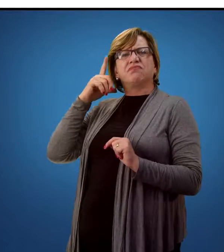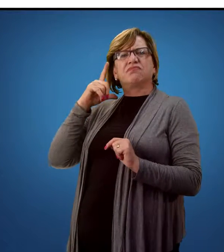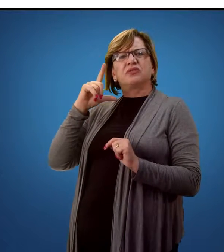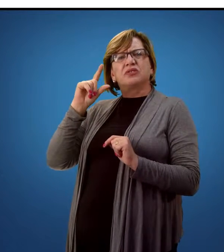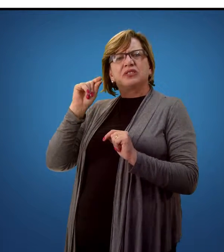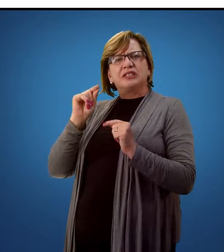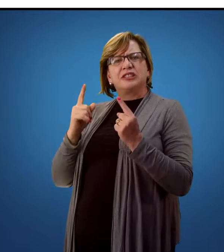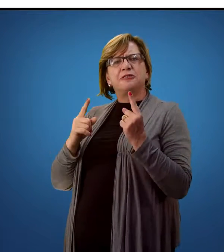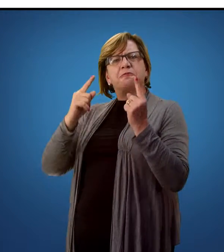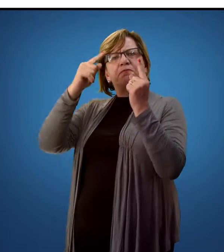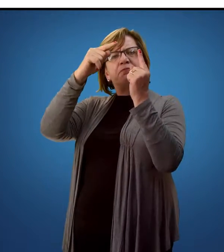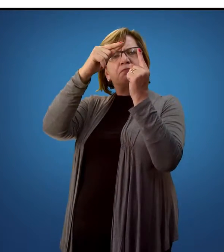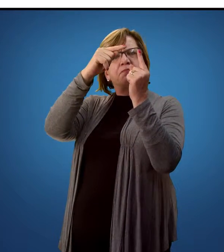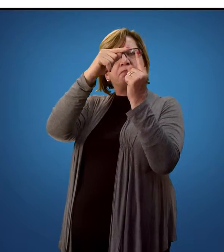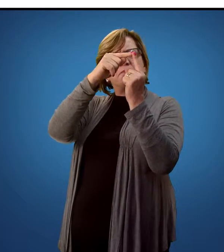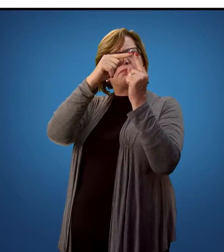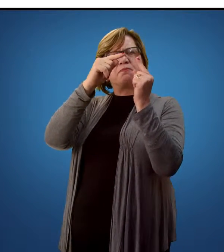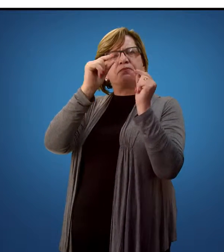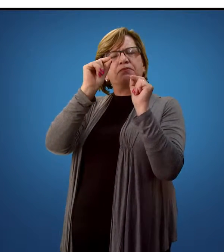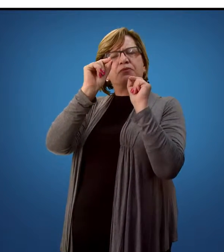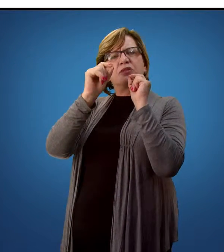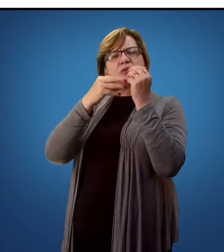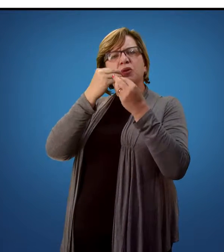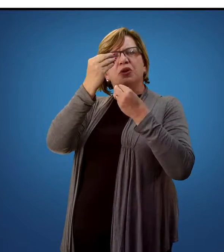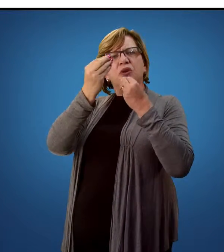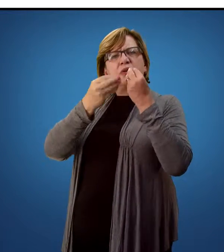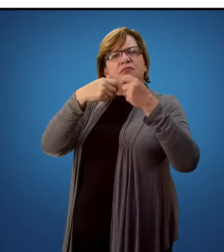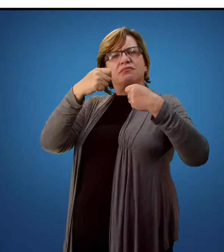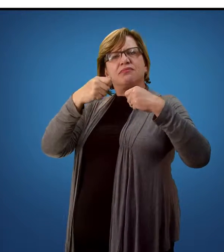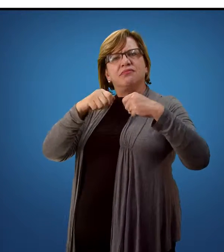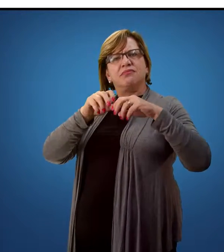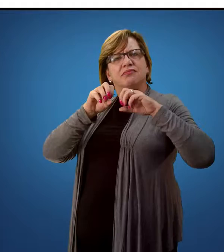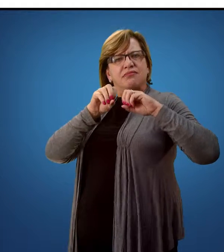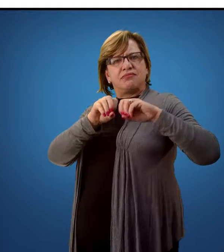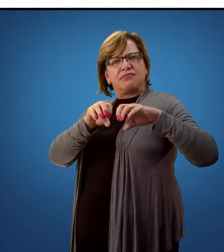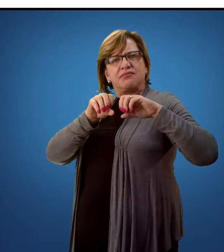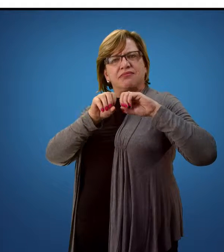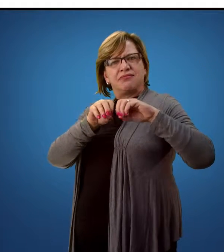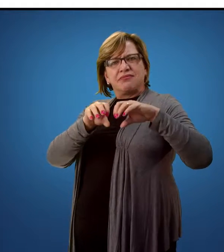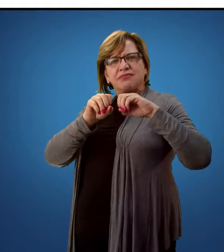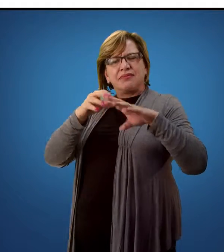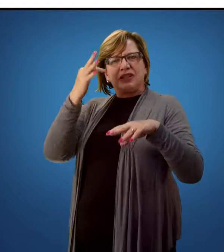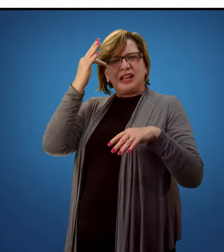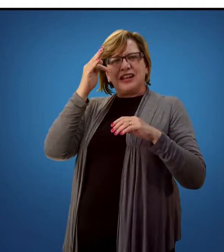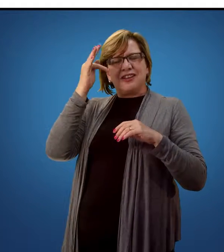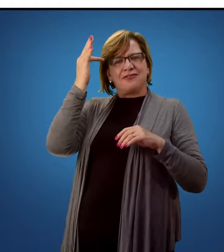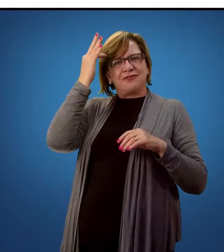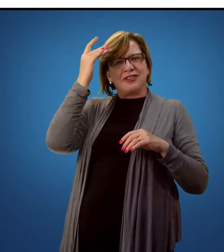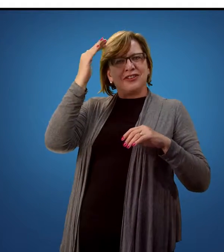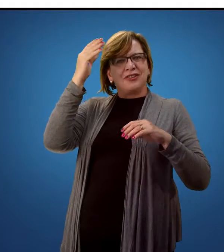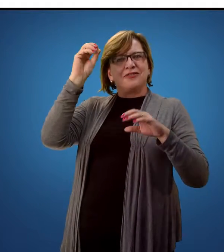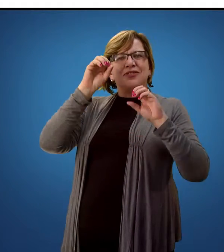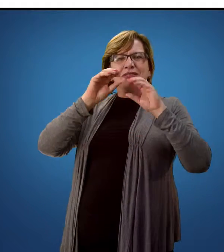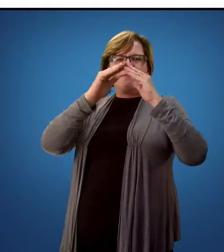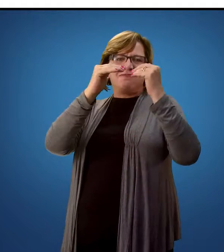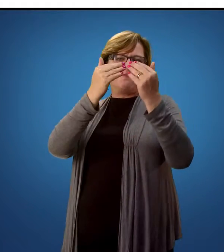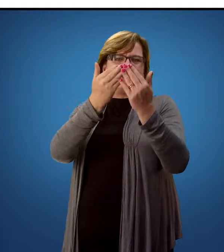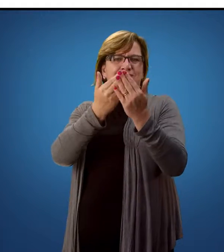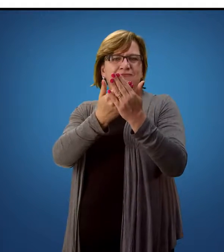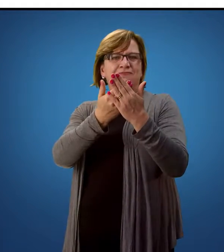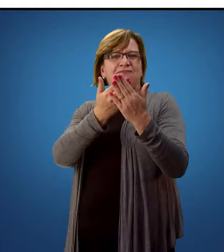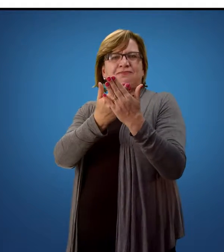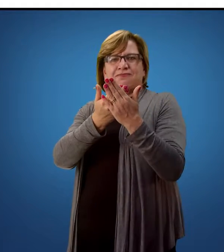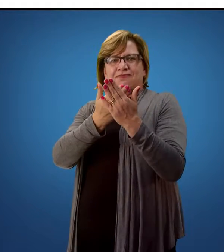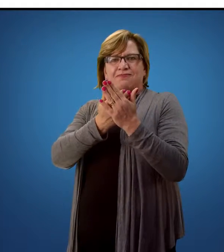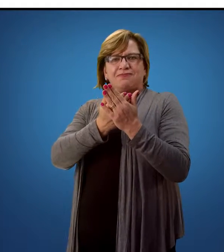atingir esses objetivos como que deve ser a prática pedagógica dos professores de filosofia para os